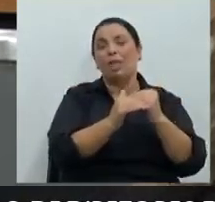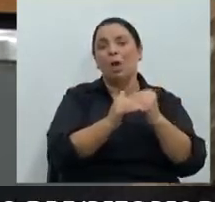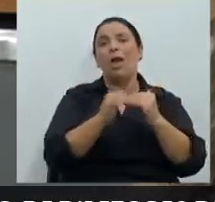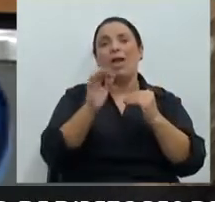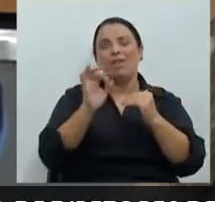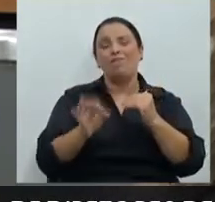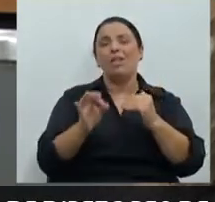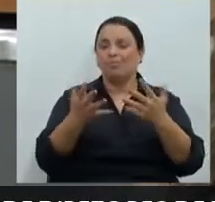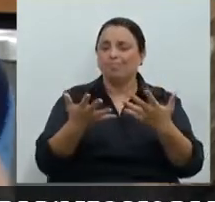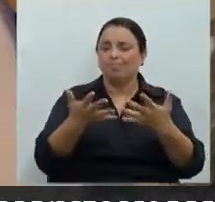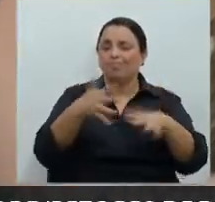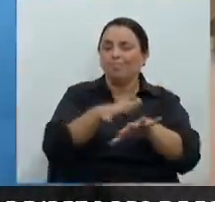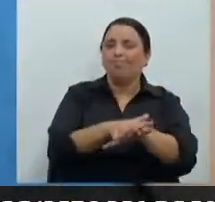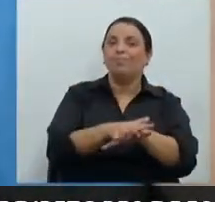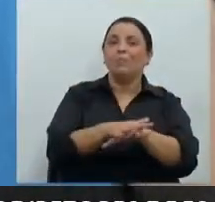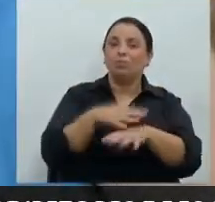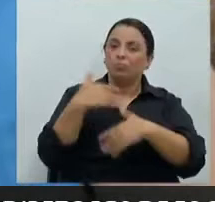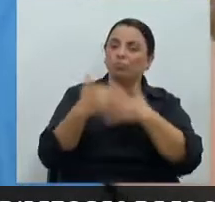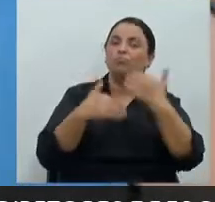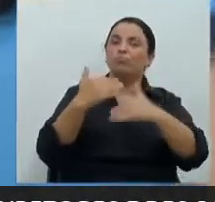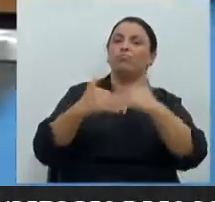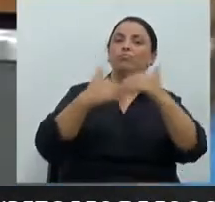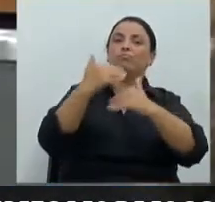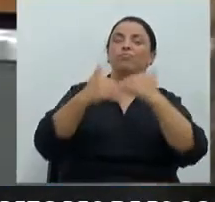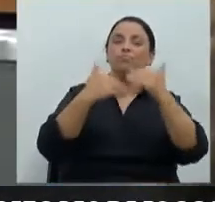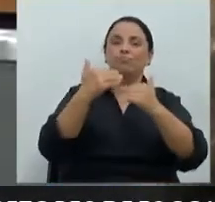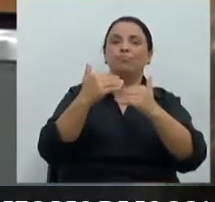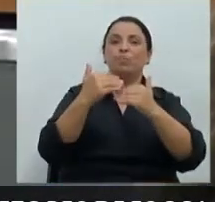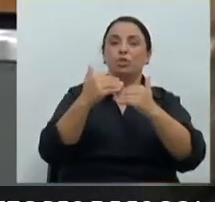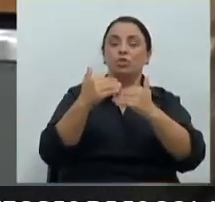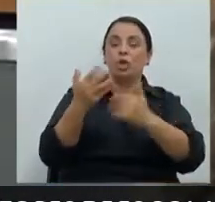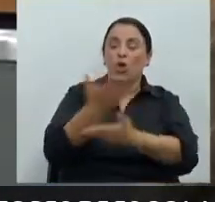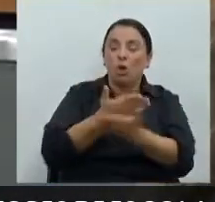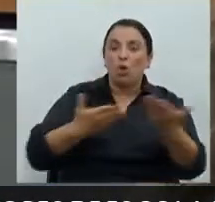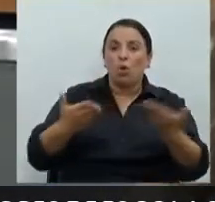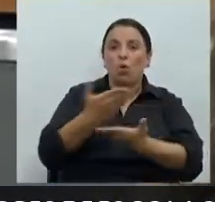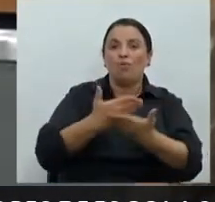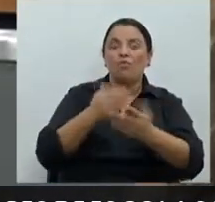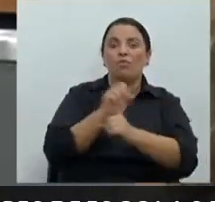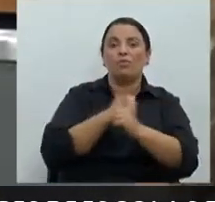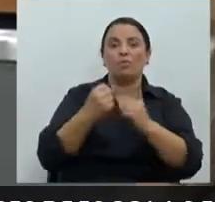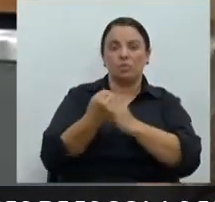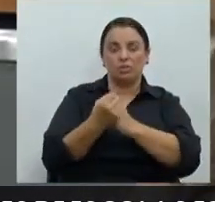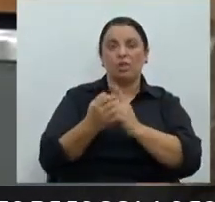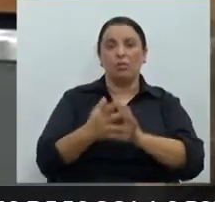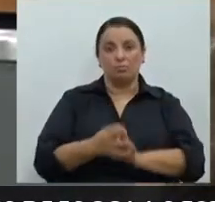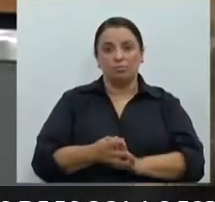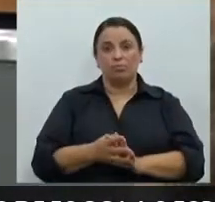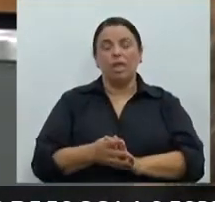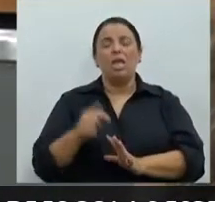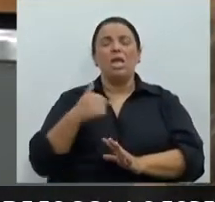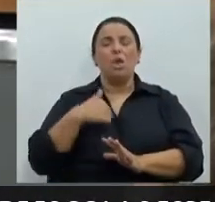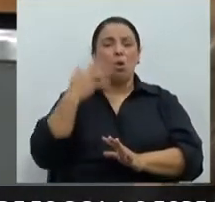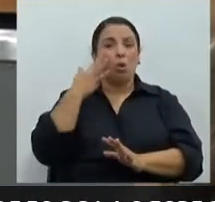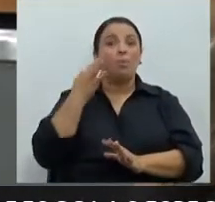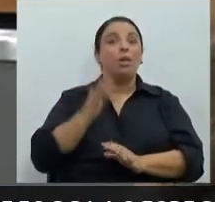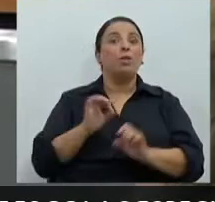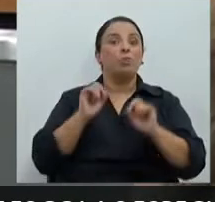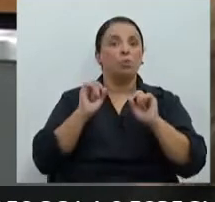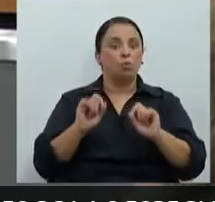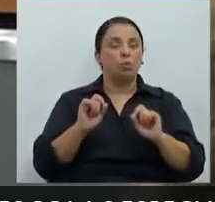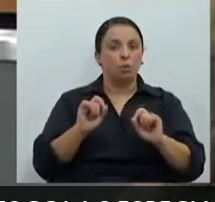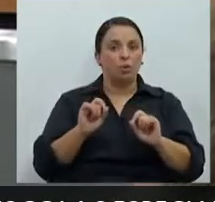um crescimento da sociedade em termos de convivência social. Eu entendo, sim, que